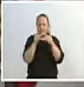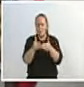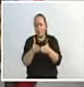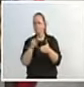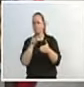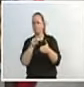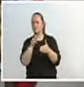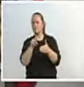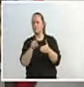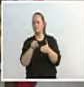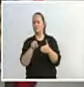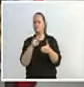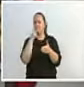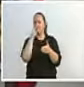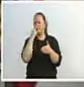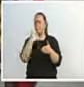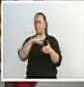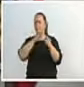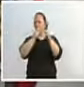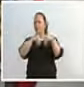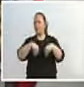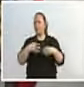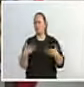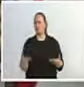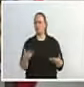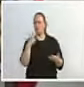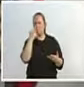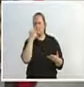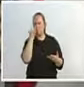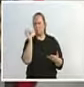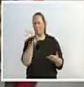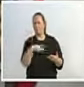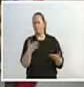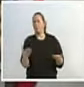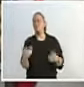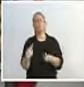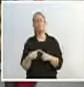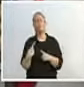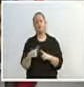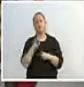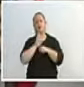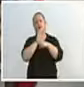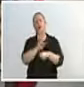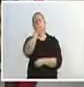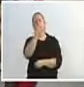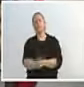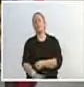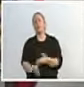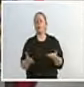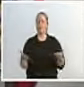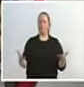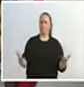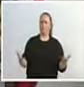sido cada vez mais prejudicadas e mais precarizadas. A benefício de quem? Hein, Cleiton? A